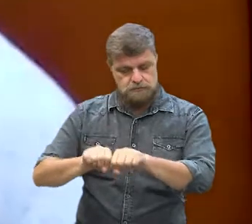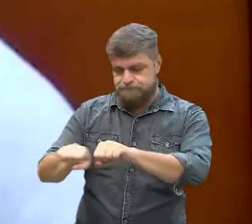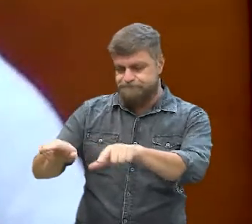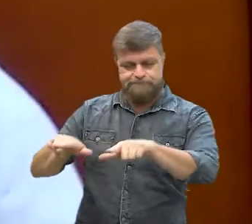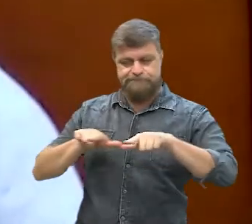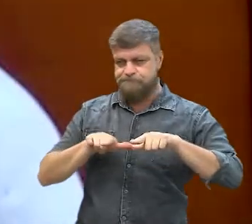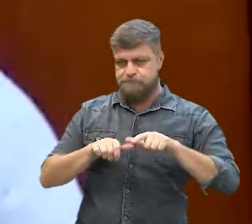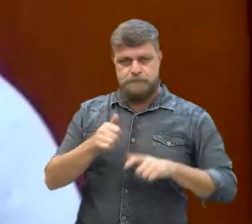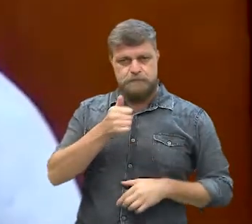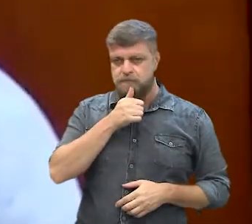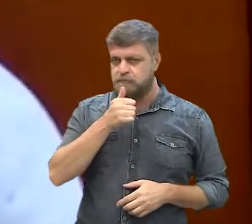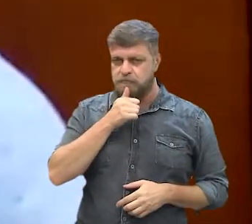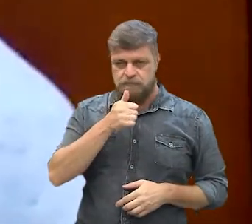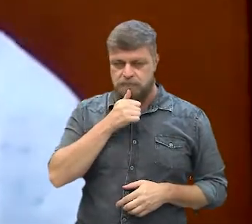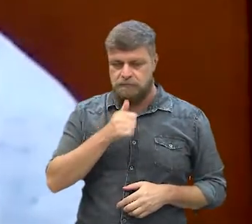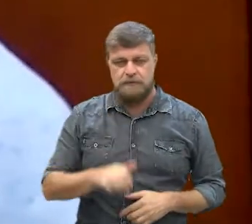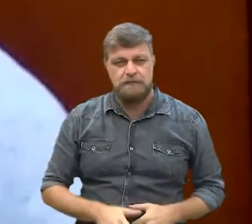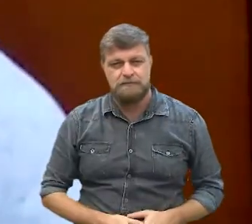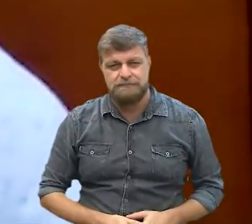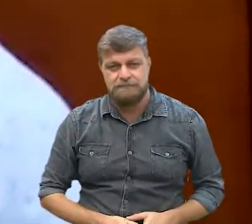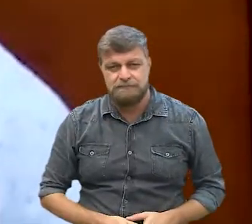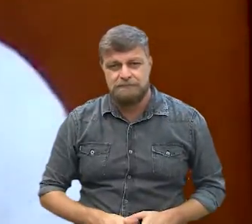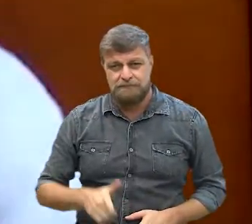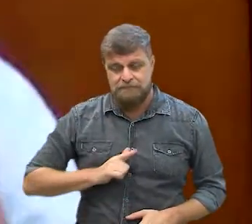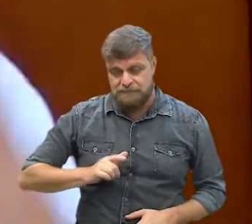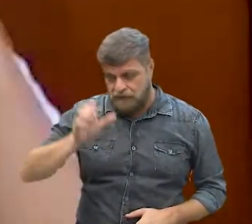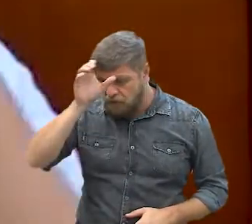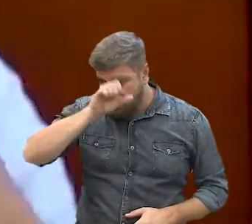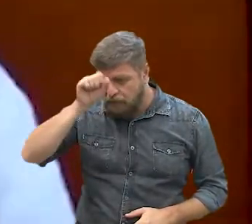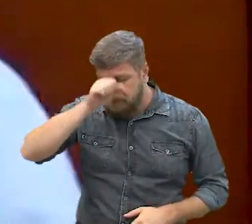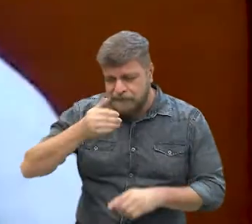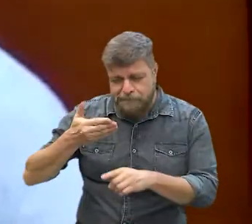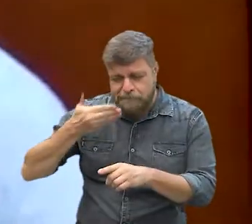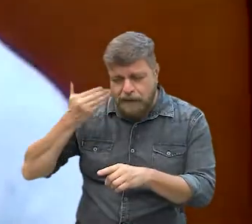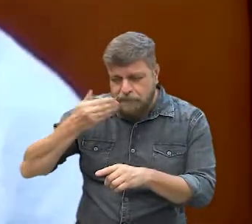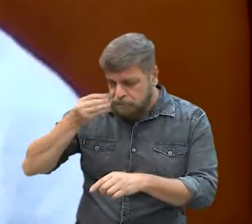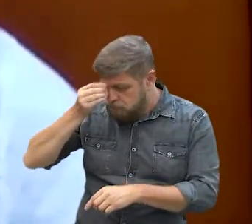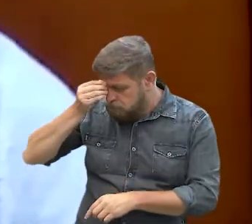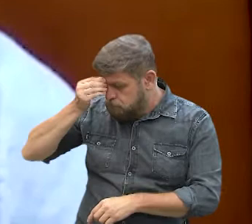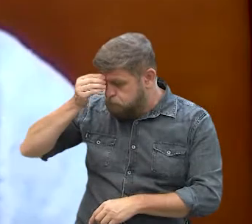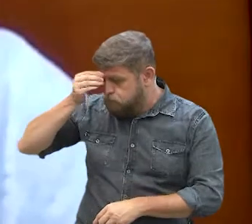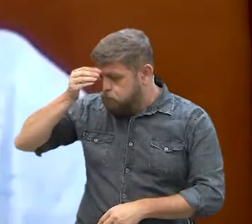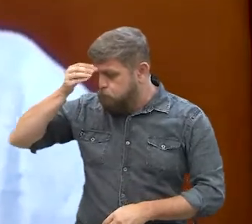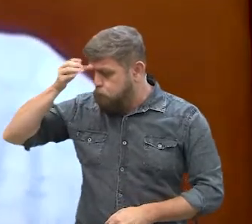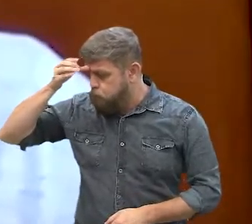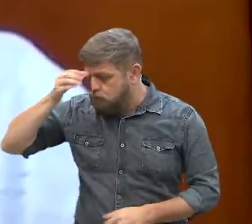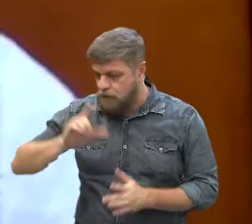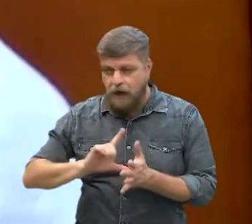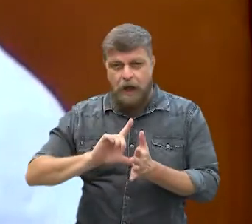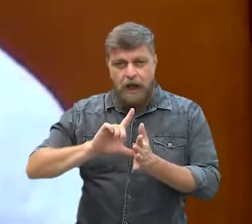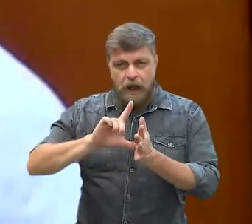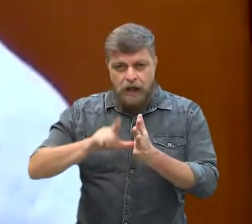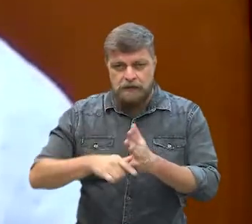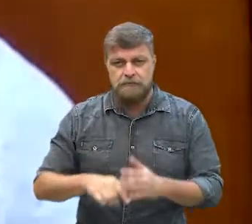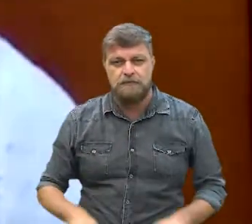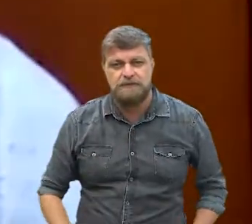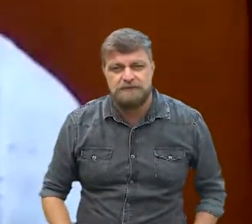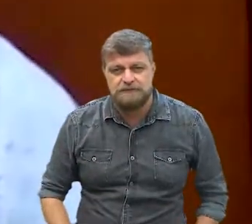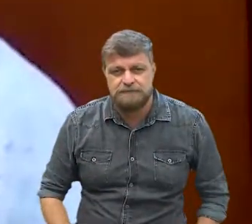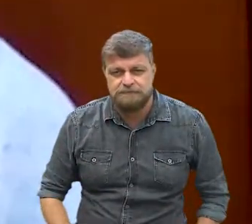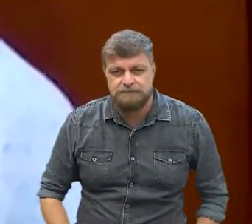sou formado, não sou um publicitário formado, mas todo o aprendizado ficou na minha mente, né? E aí depois do